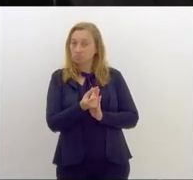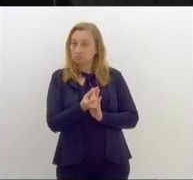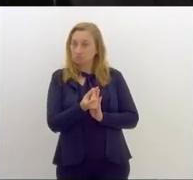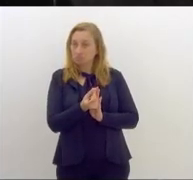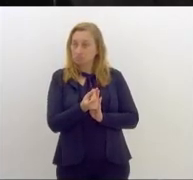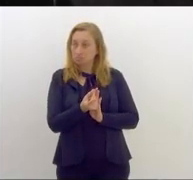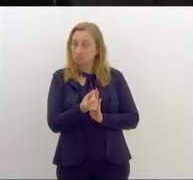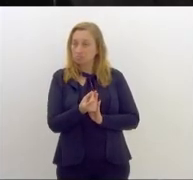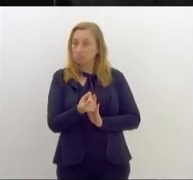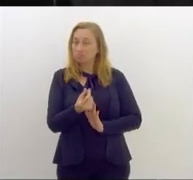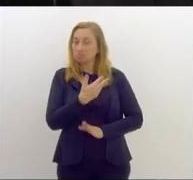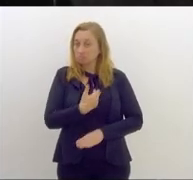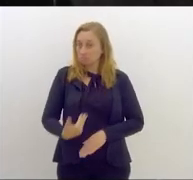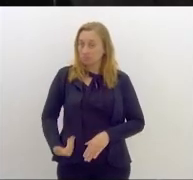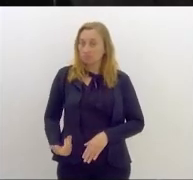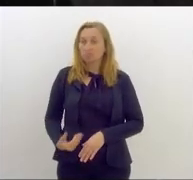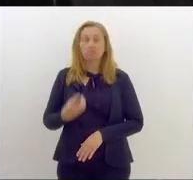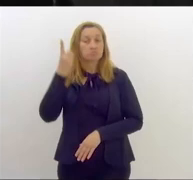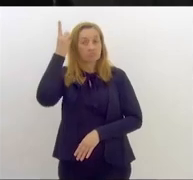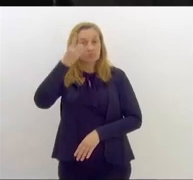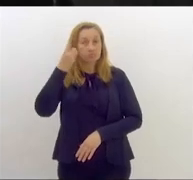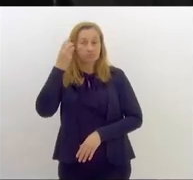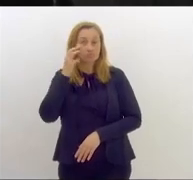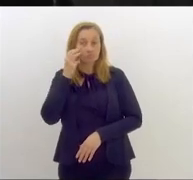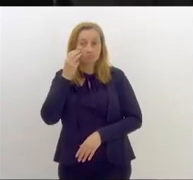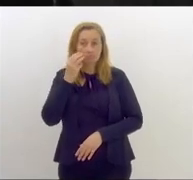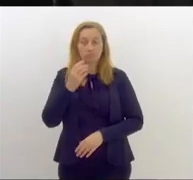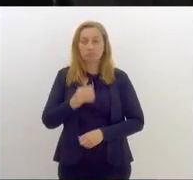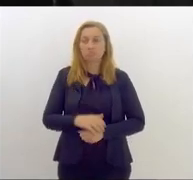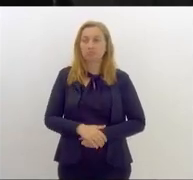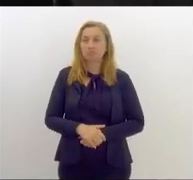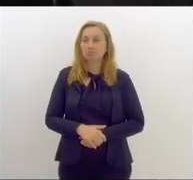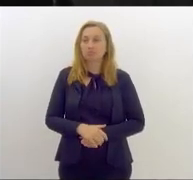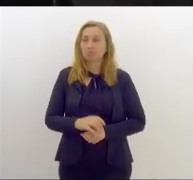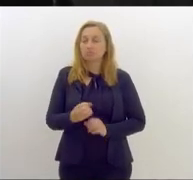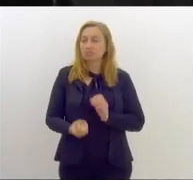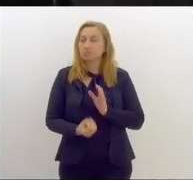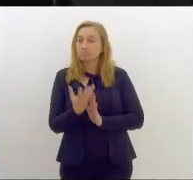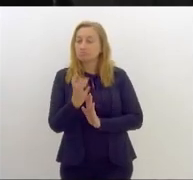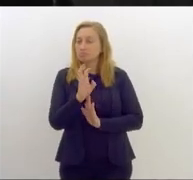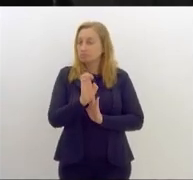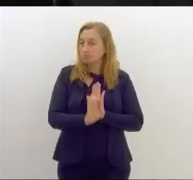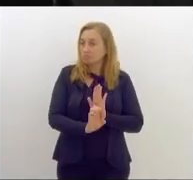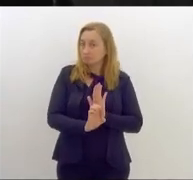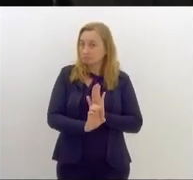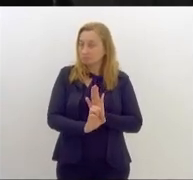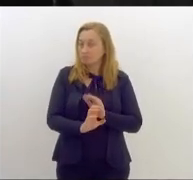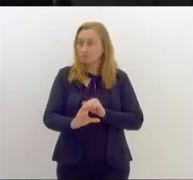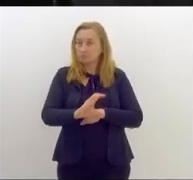valdec Carneiro propuseram uma emenda constitucional